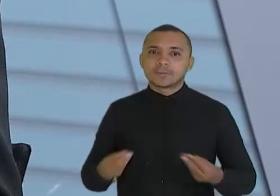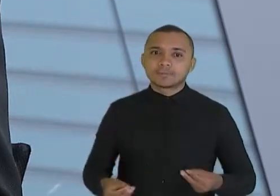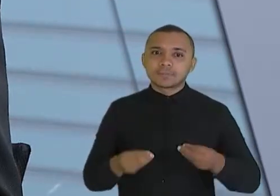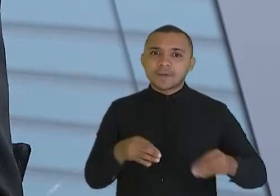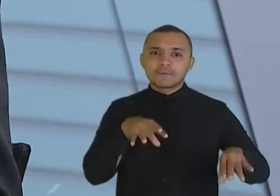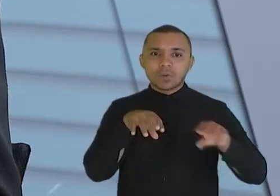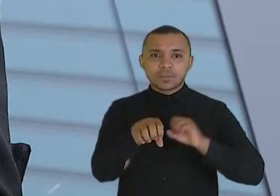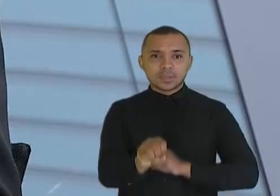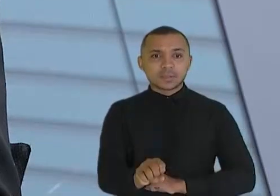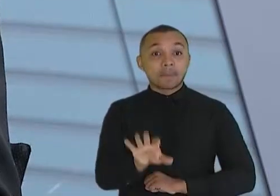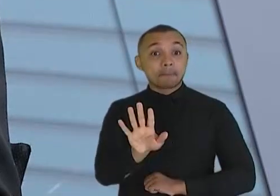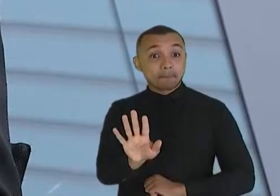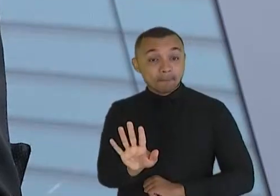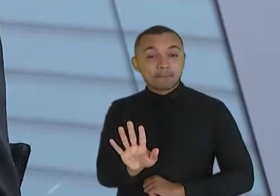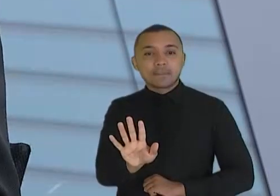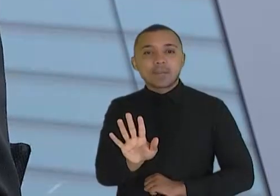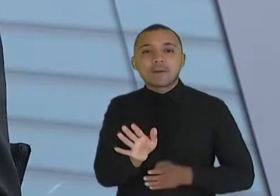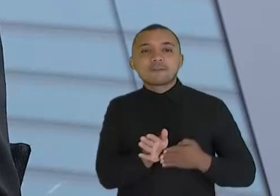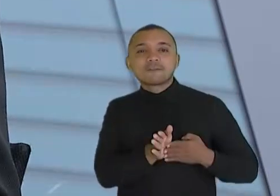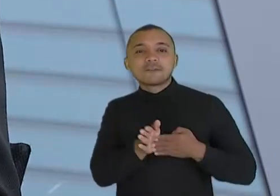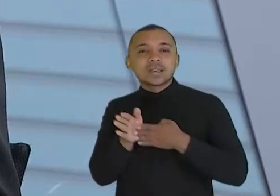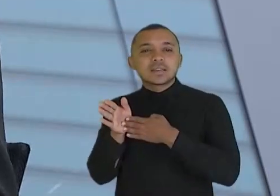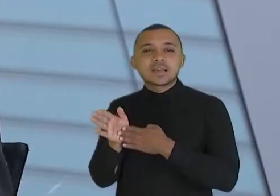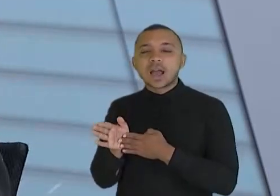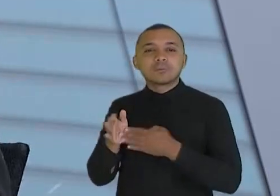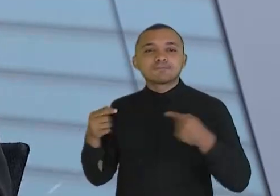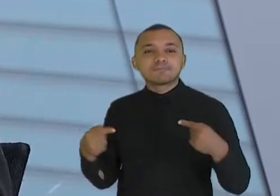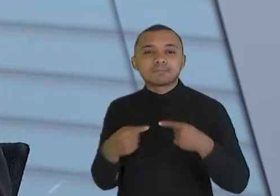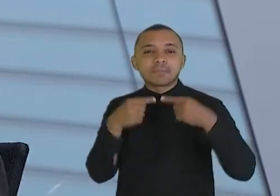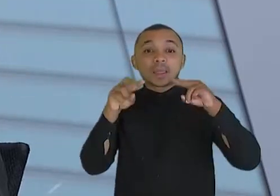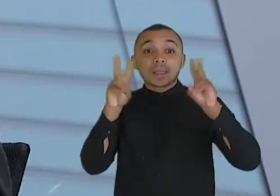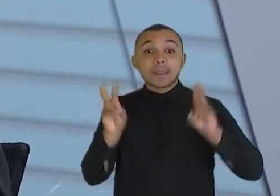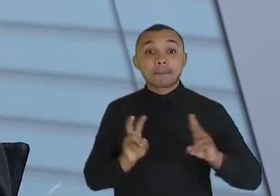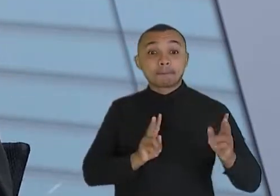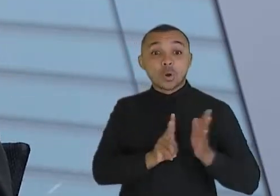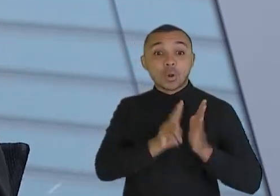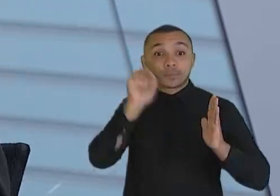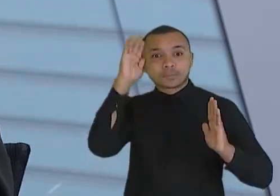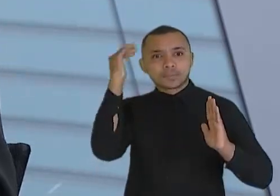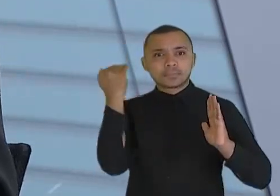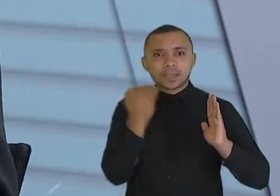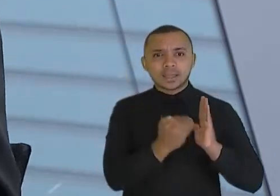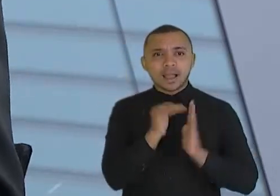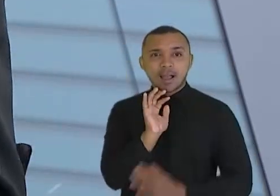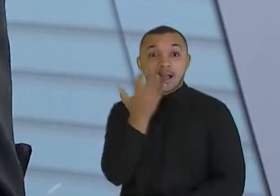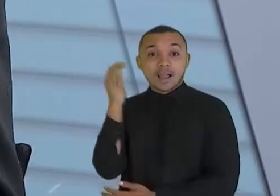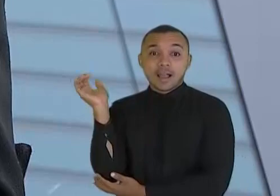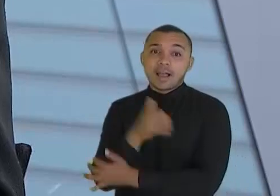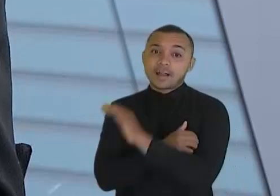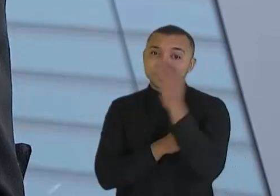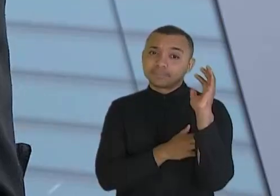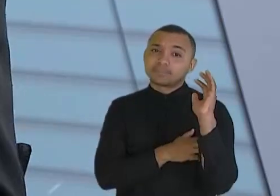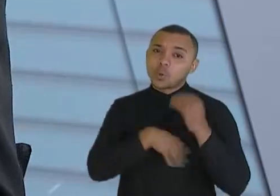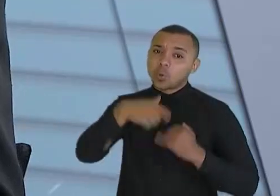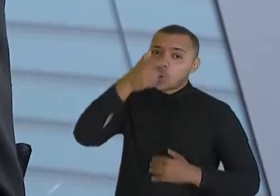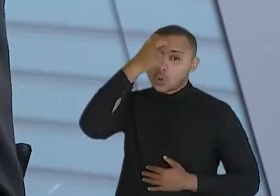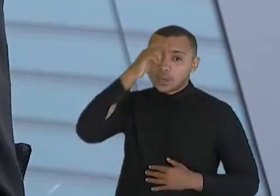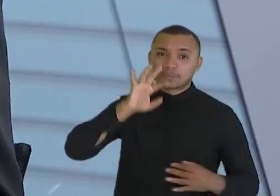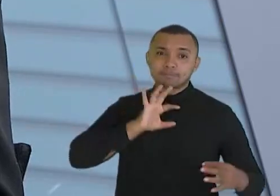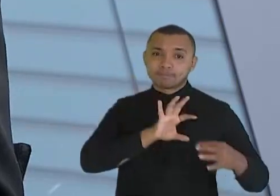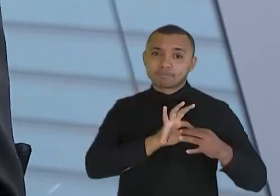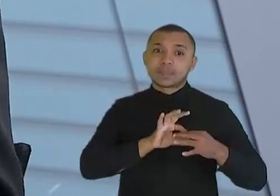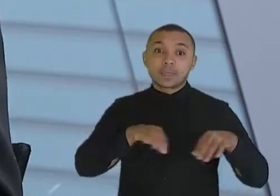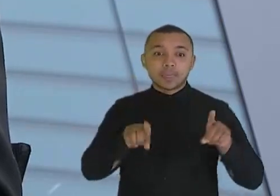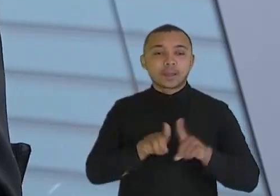dentro dessa temática da consciência ambiental, né? Isso é muito importante, porque e investindo nas